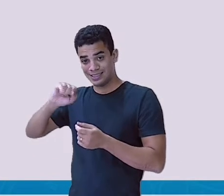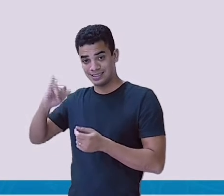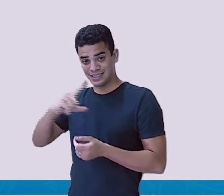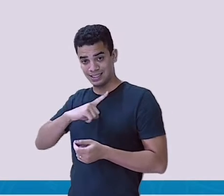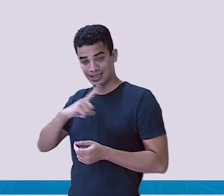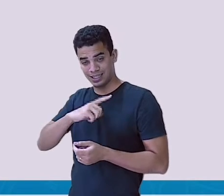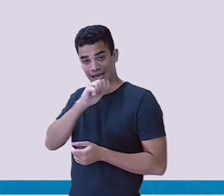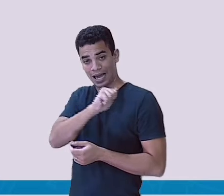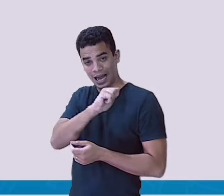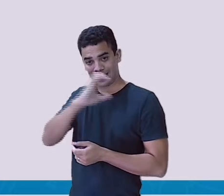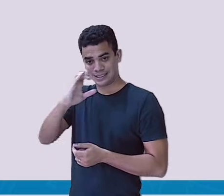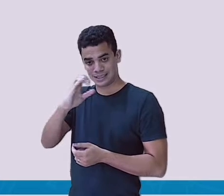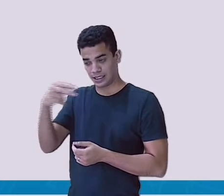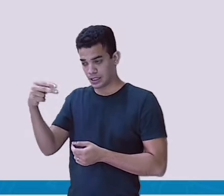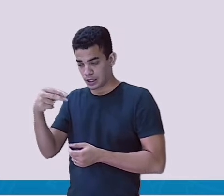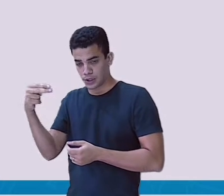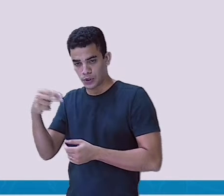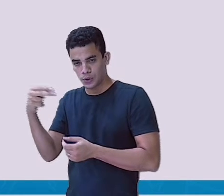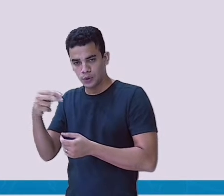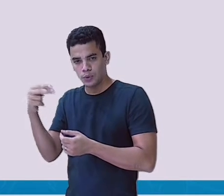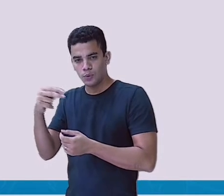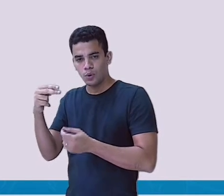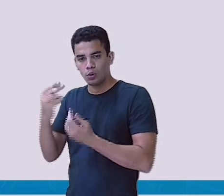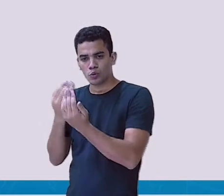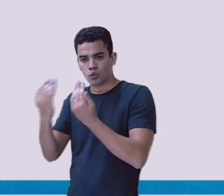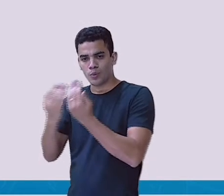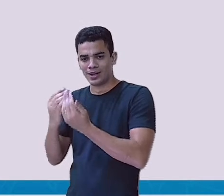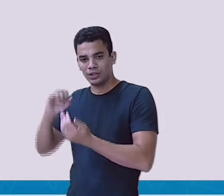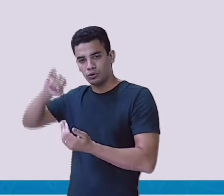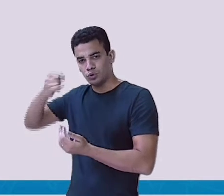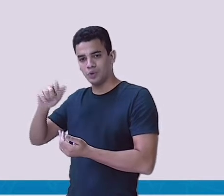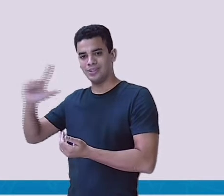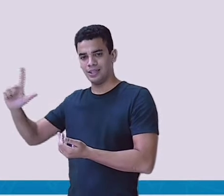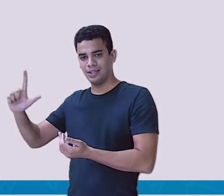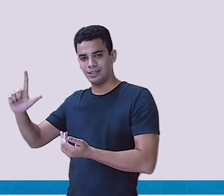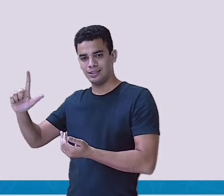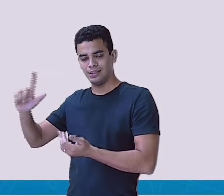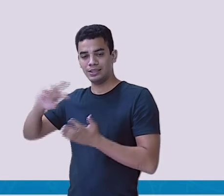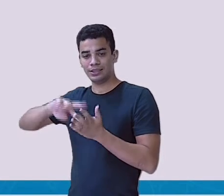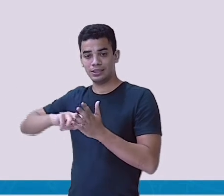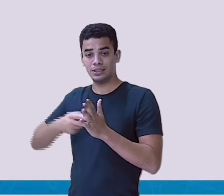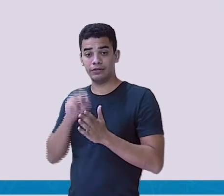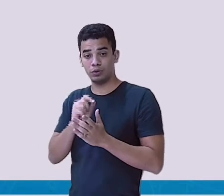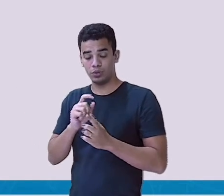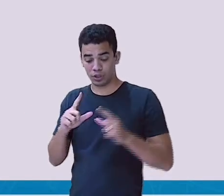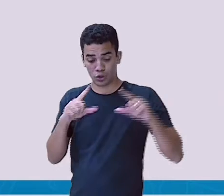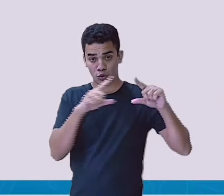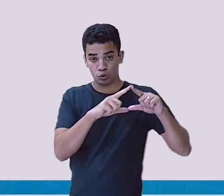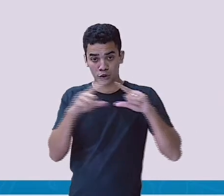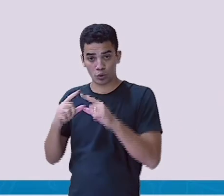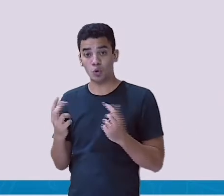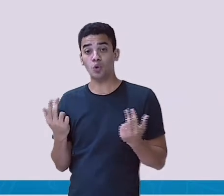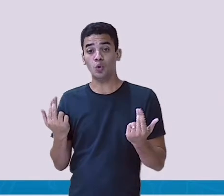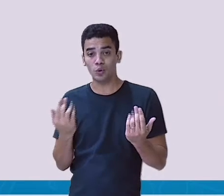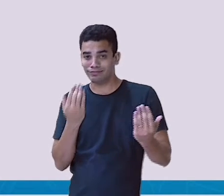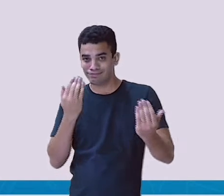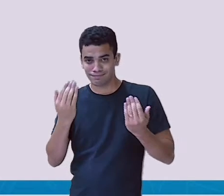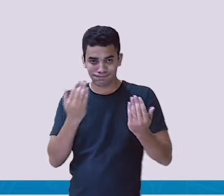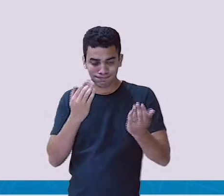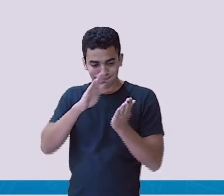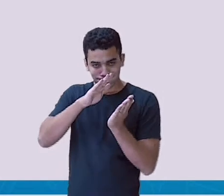a hipotenusa e um dos catetos, os dois triângulos são congruentes. Vamos a